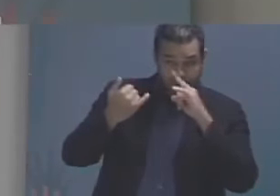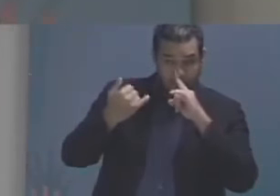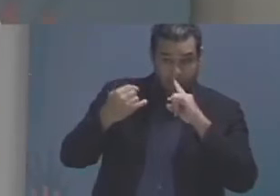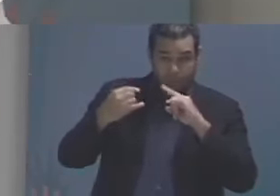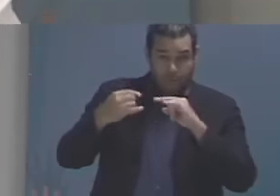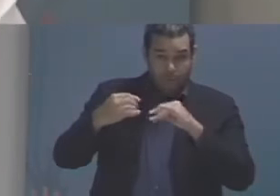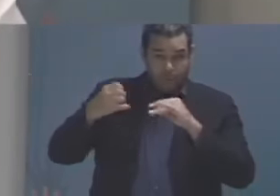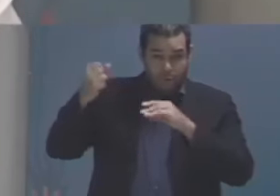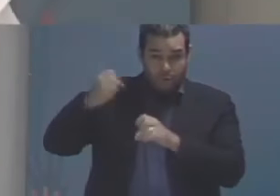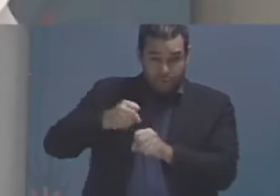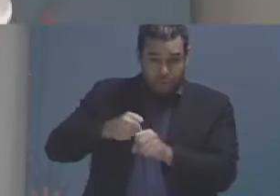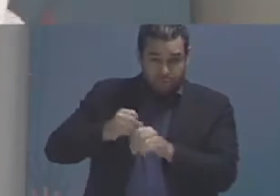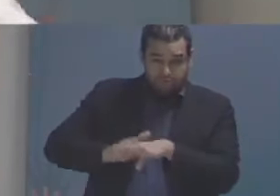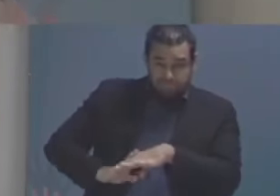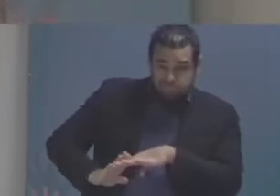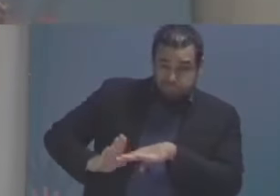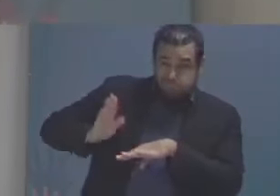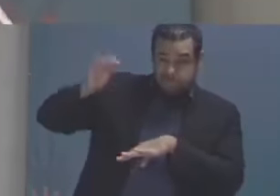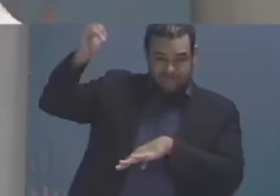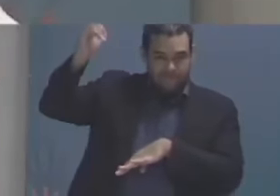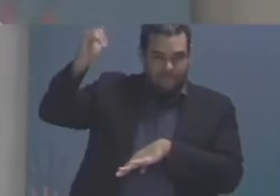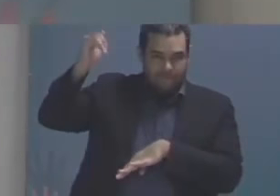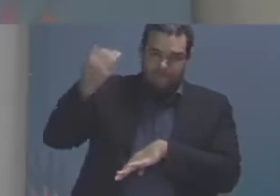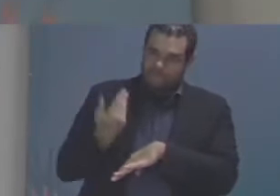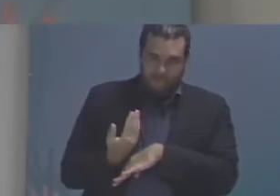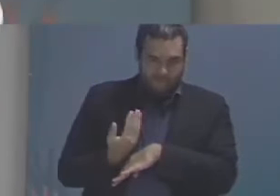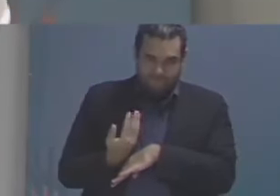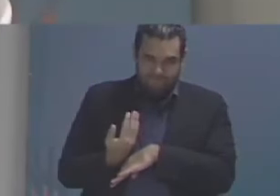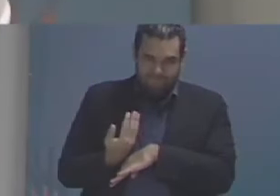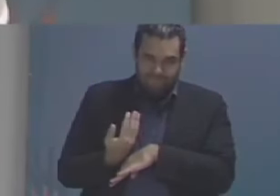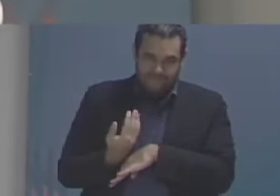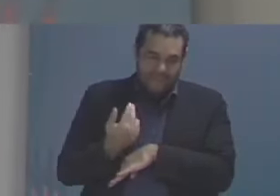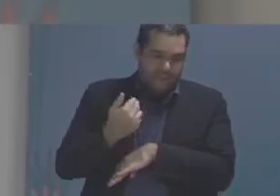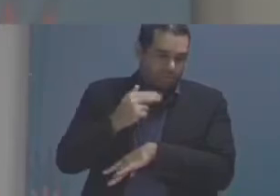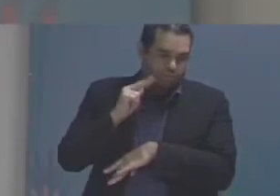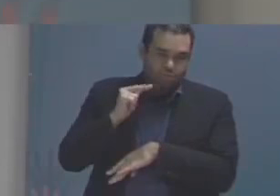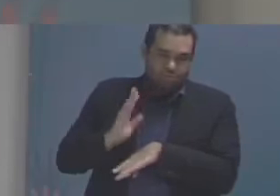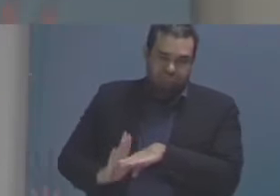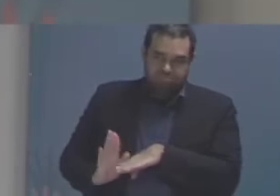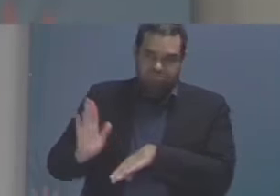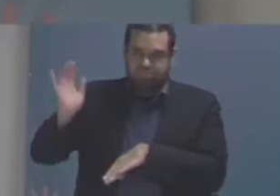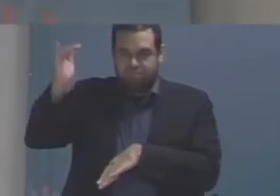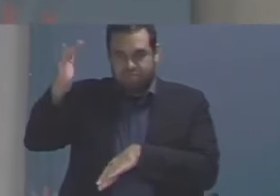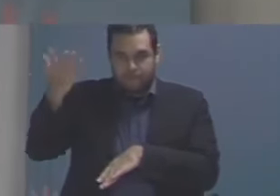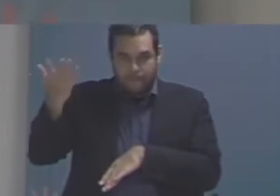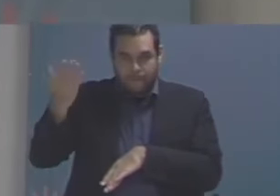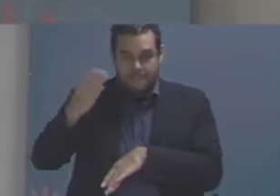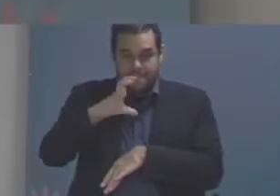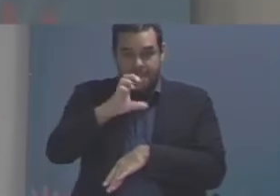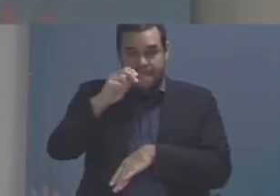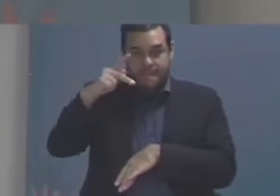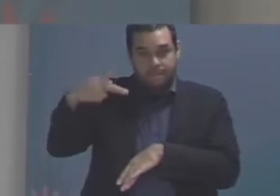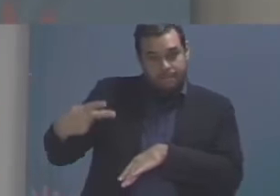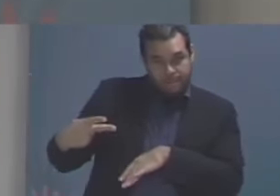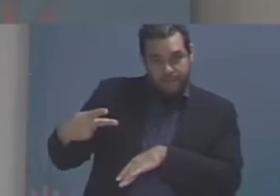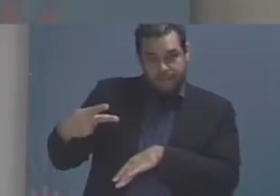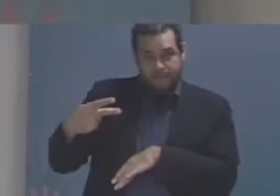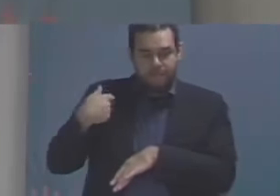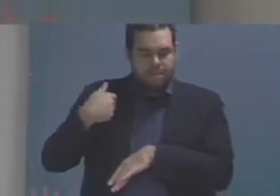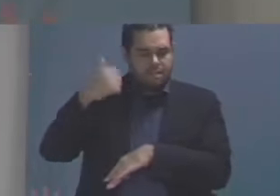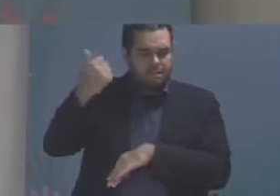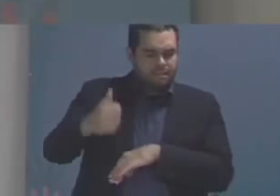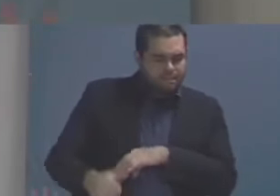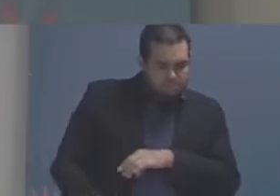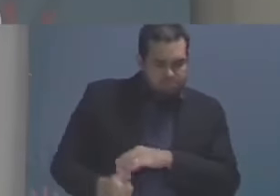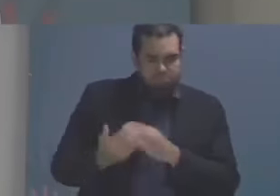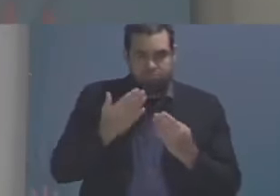cobertura. Você vai? Bom, eu não vou. Certamente eu não vou. Como é que funciona o CNP? Eles fazem eventos preparatórios, eu fiz